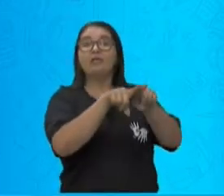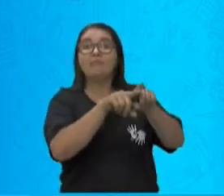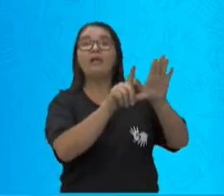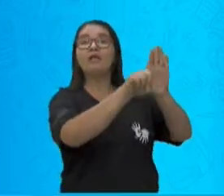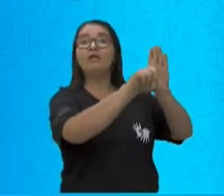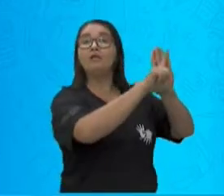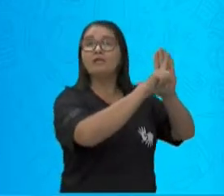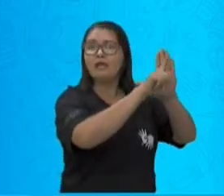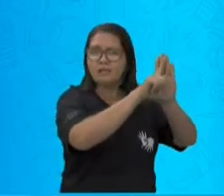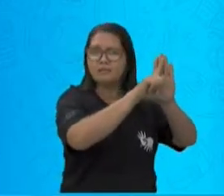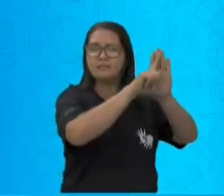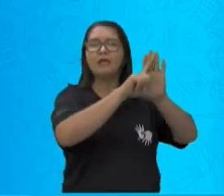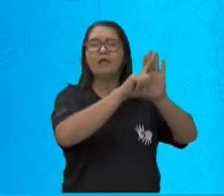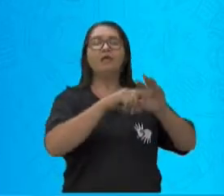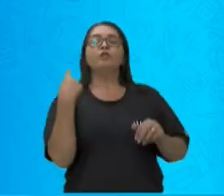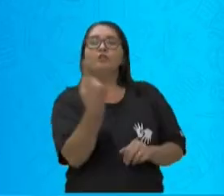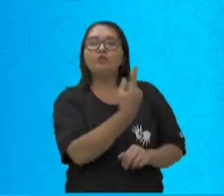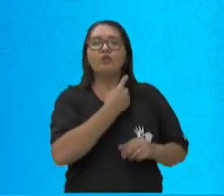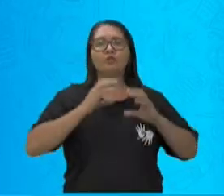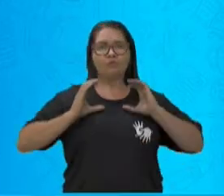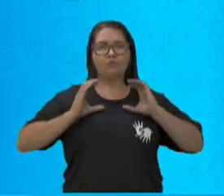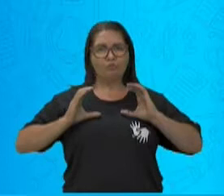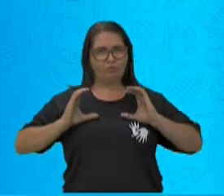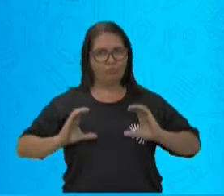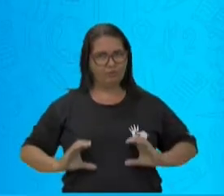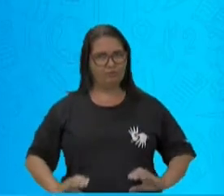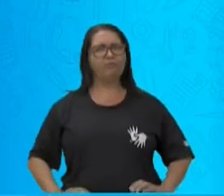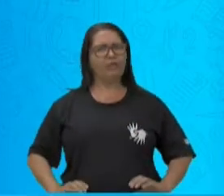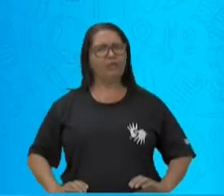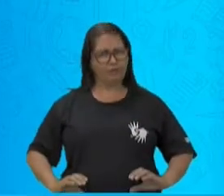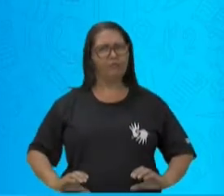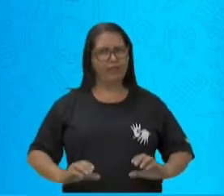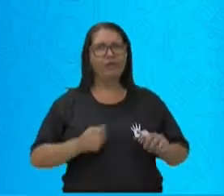específicas ou no convívio social mais amplo.